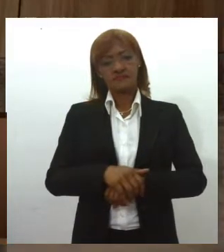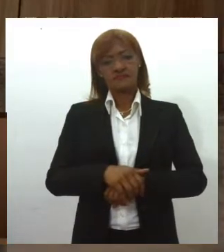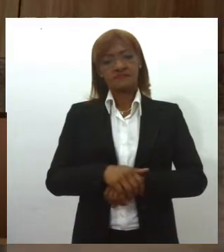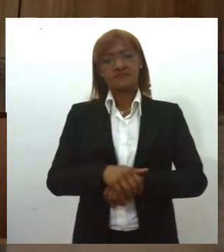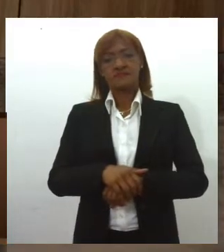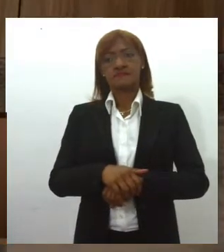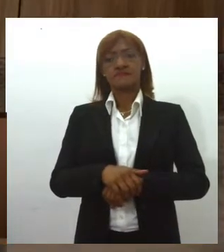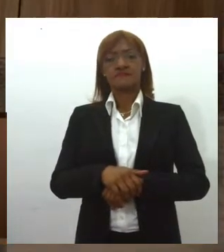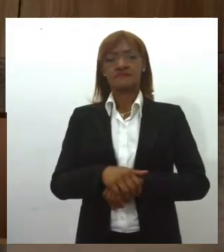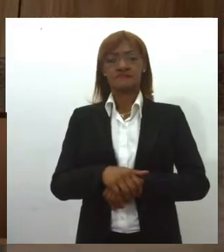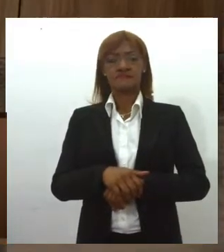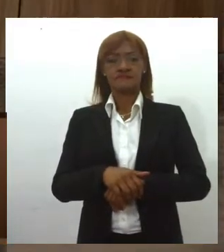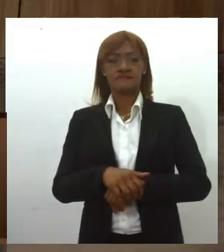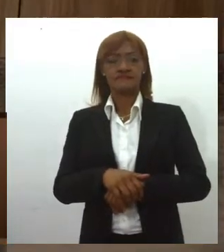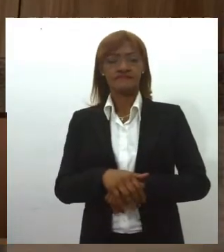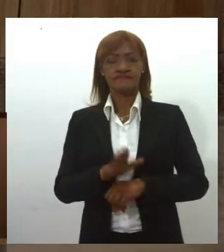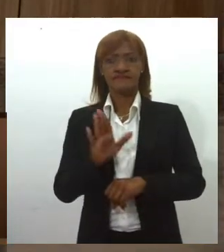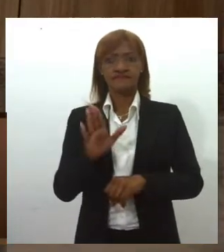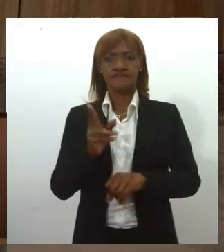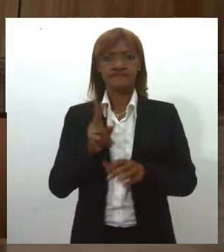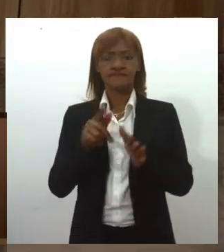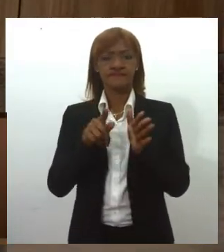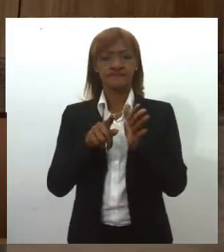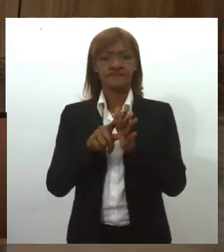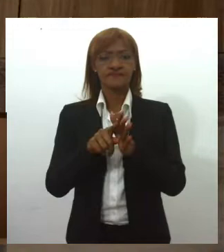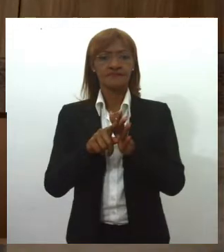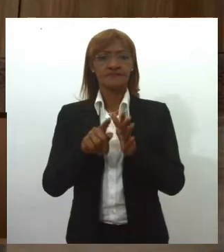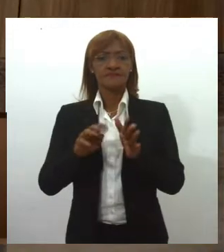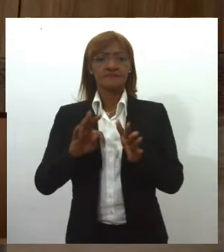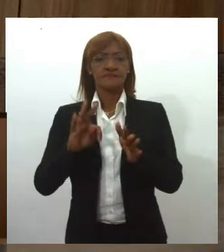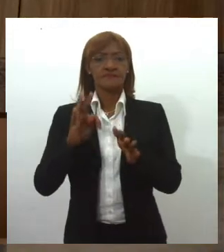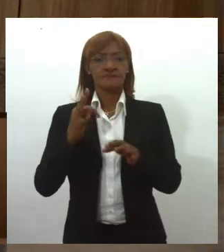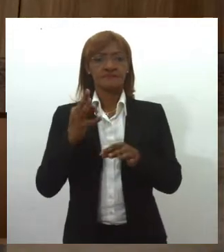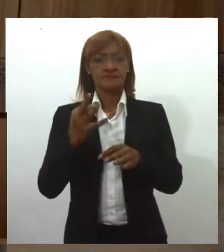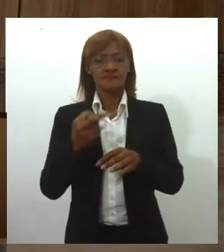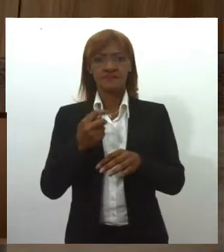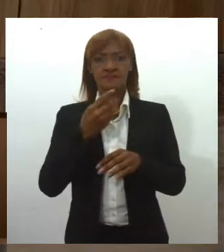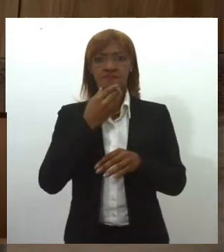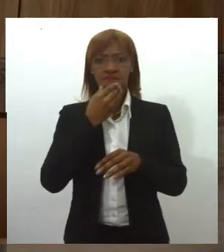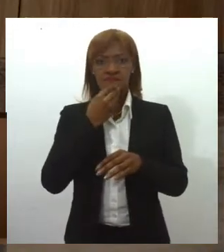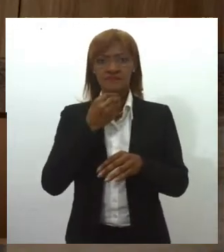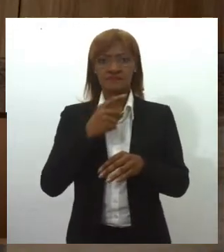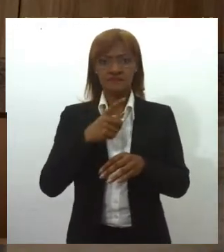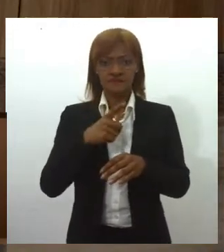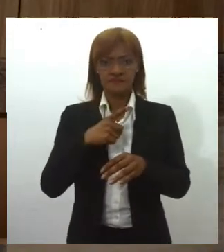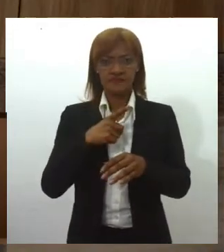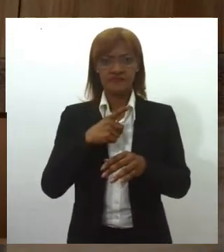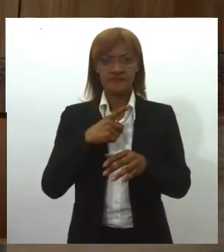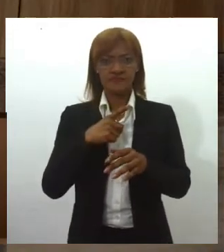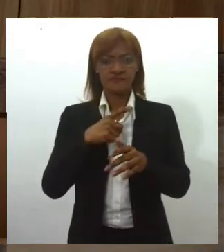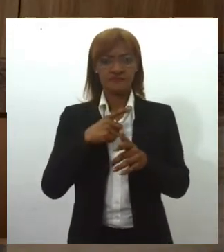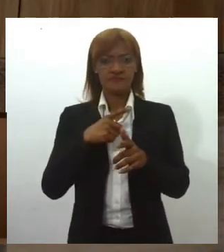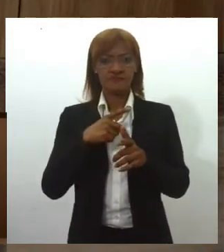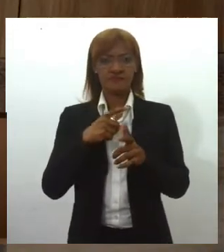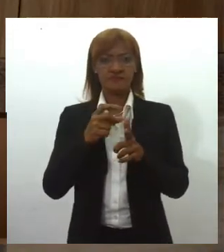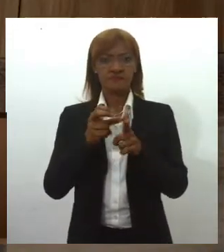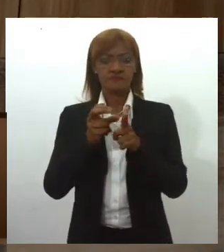sempre um questionamento se todos os homens terão câncer de próstata.